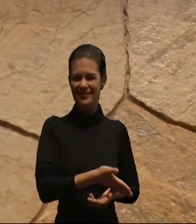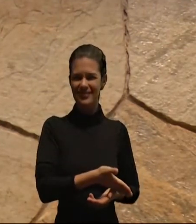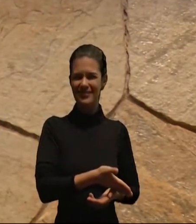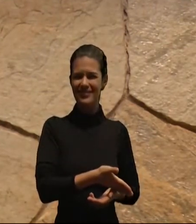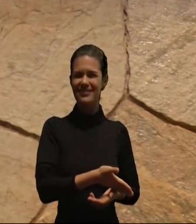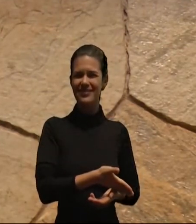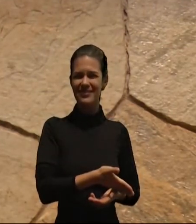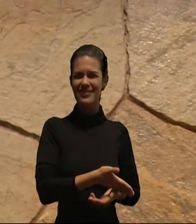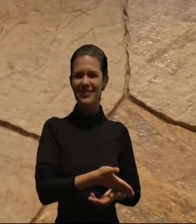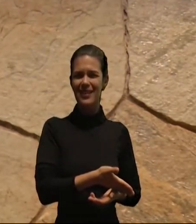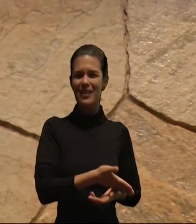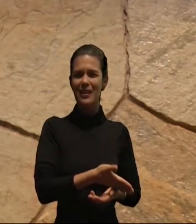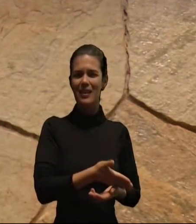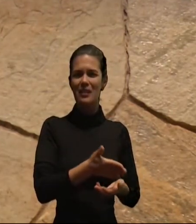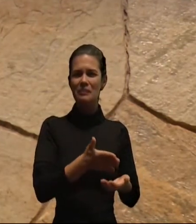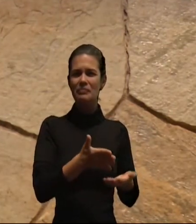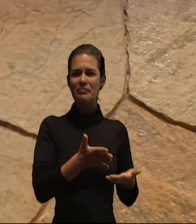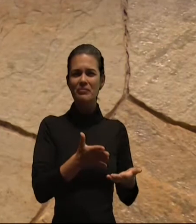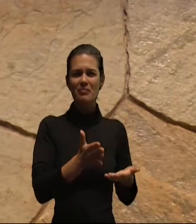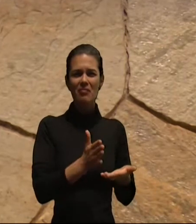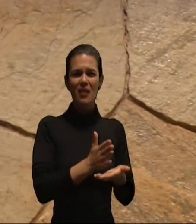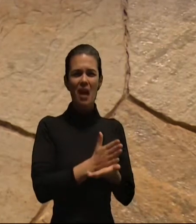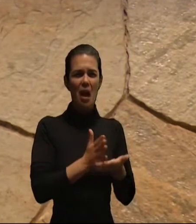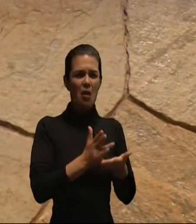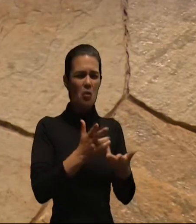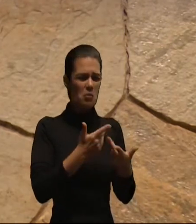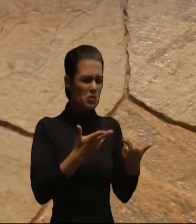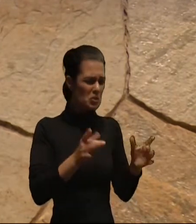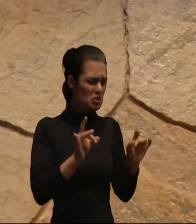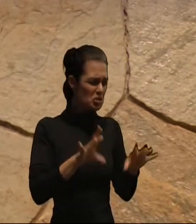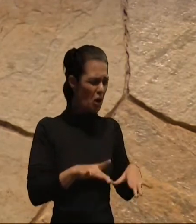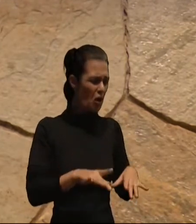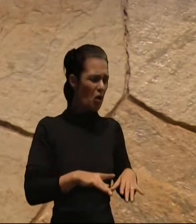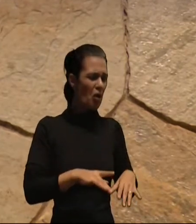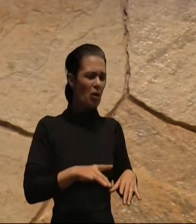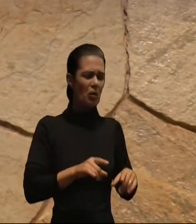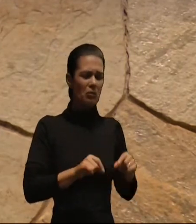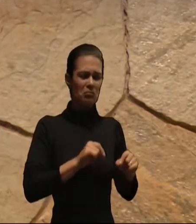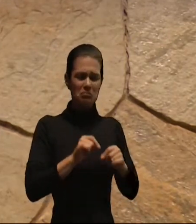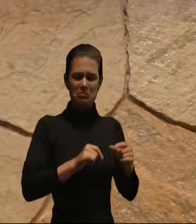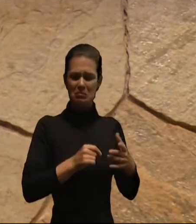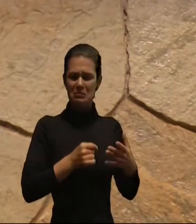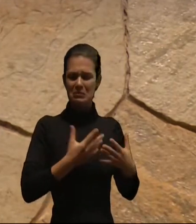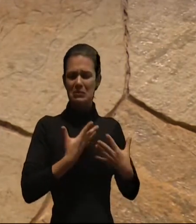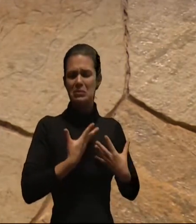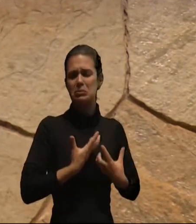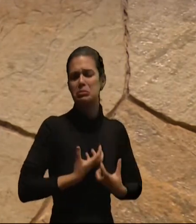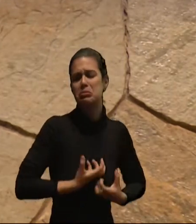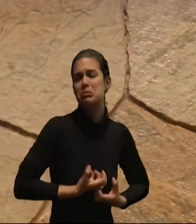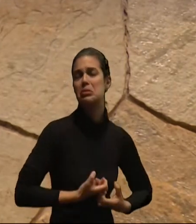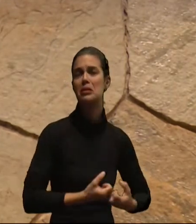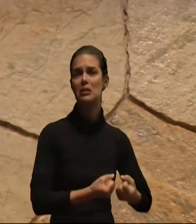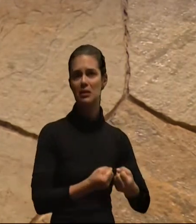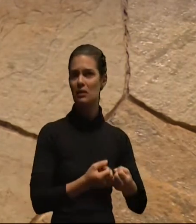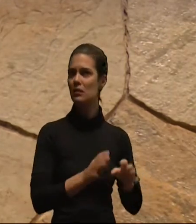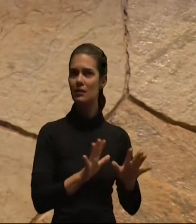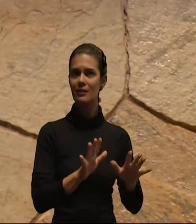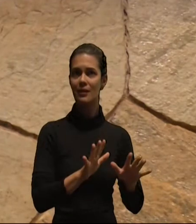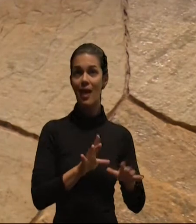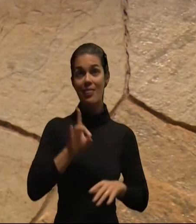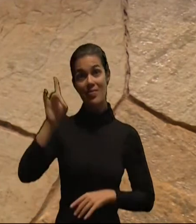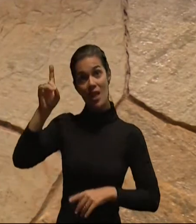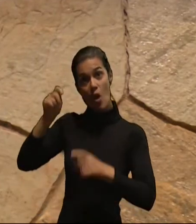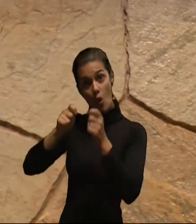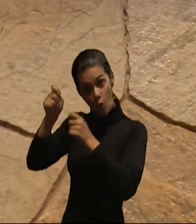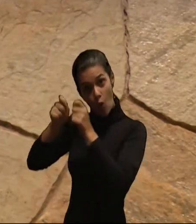determinadas coisas que somente consomem as nossas energias e criam atritos? Se Deus está no